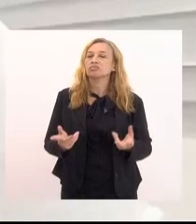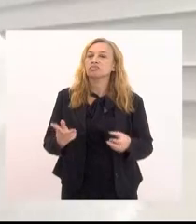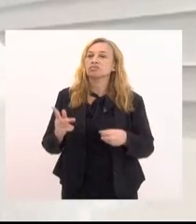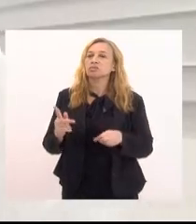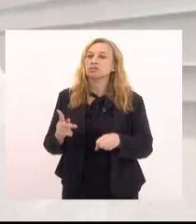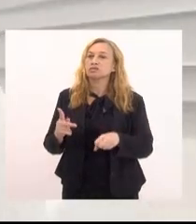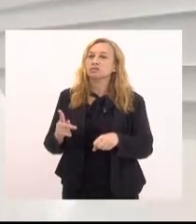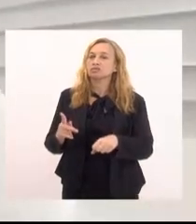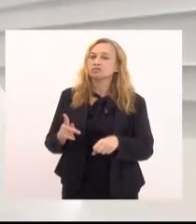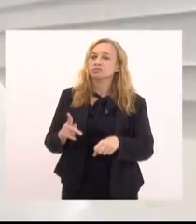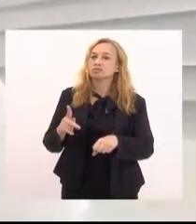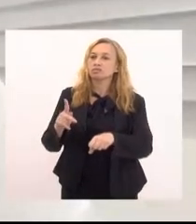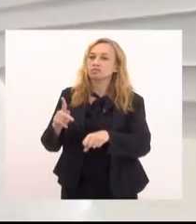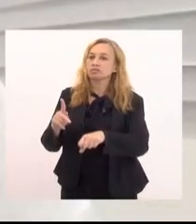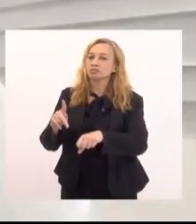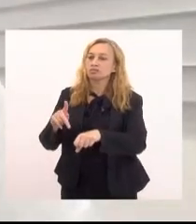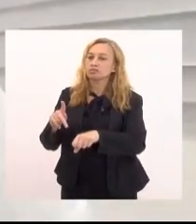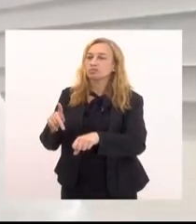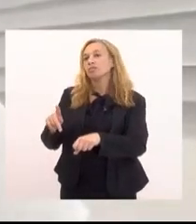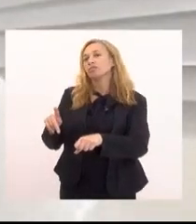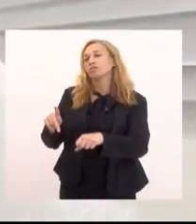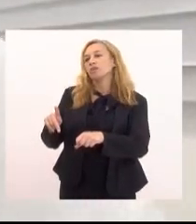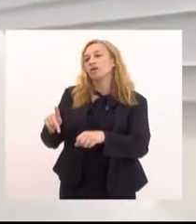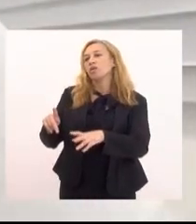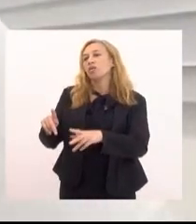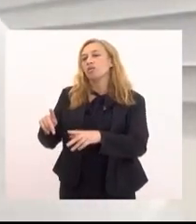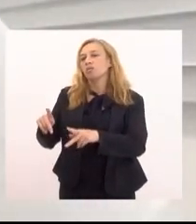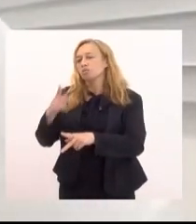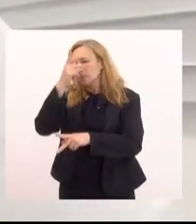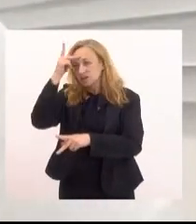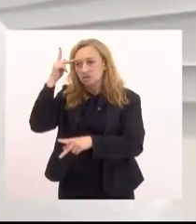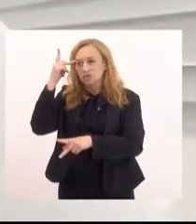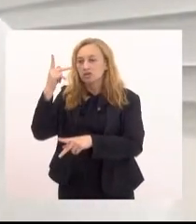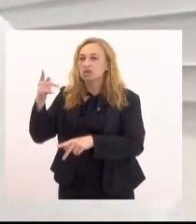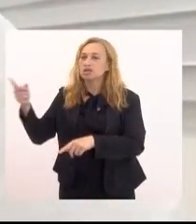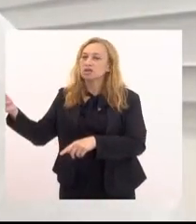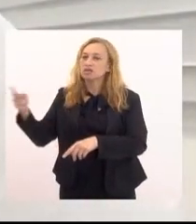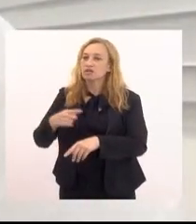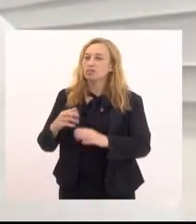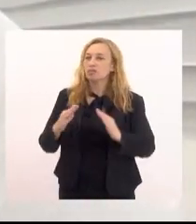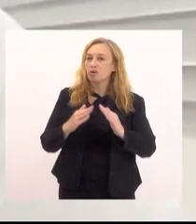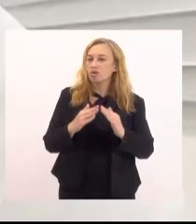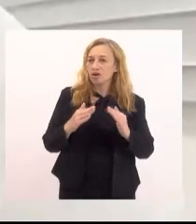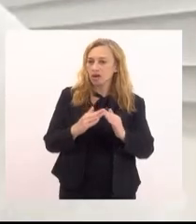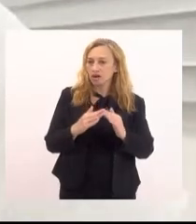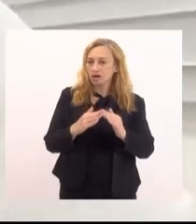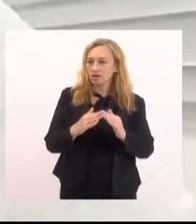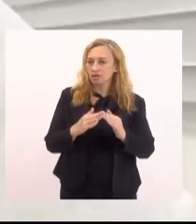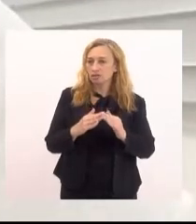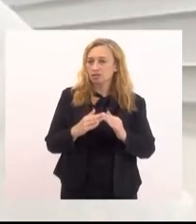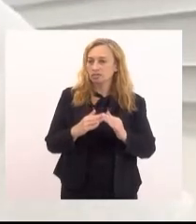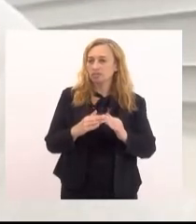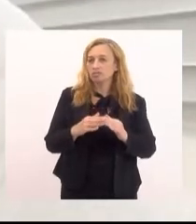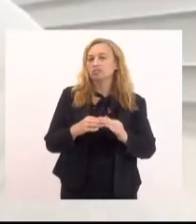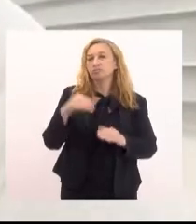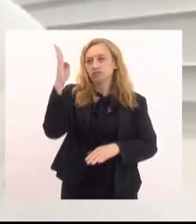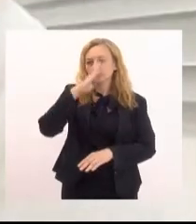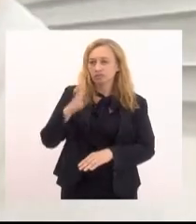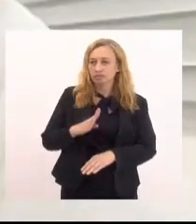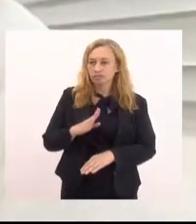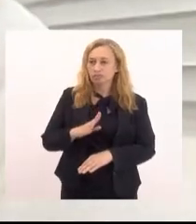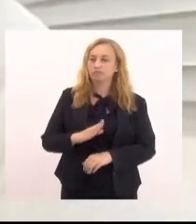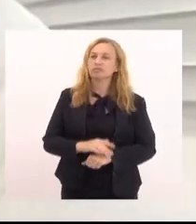nosso país. Esse projeto trago a pauta muito, né, impactado a partir